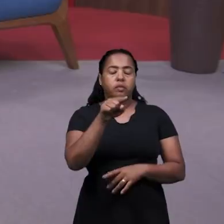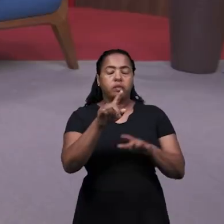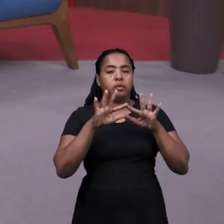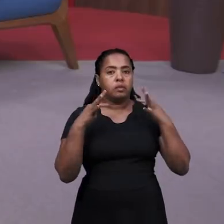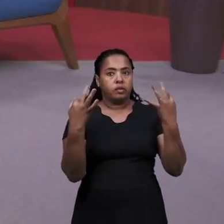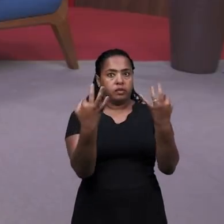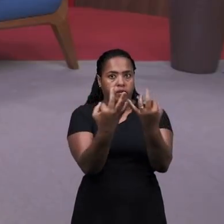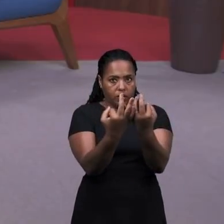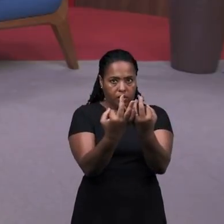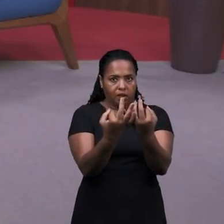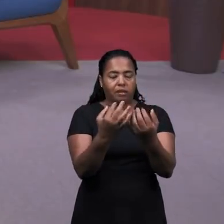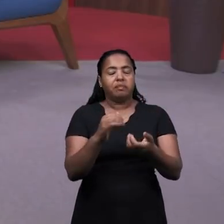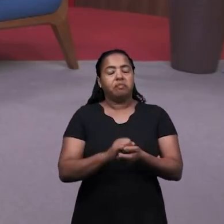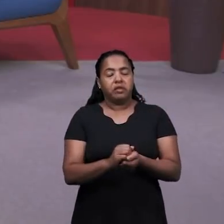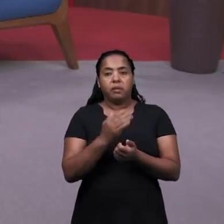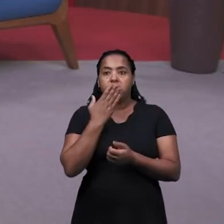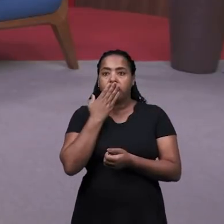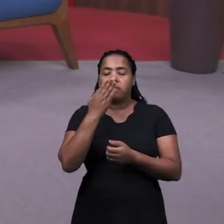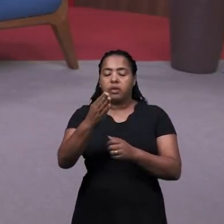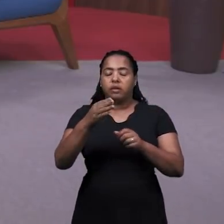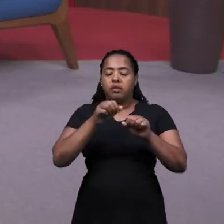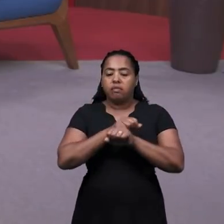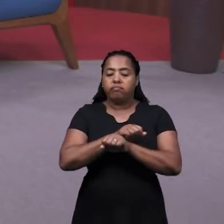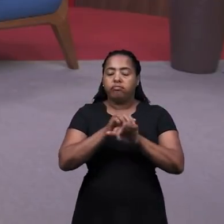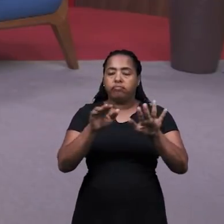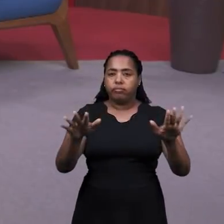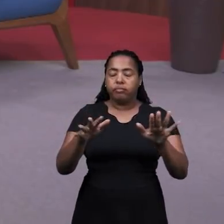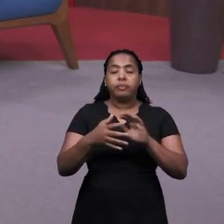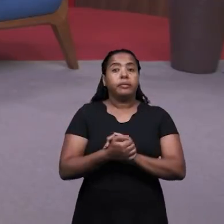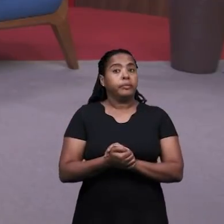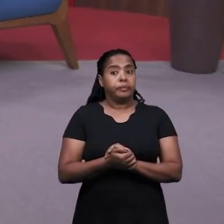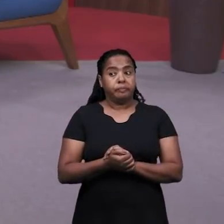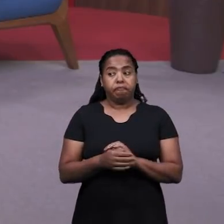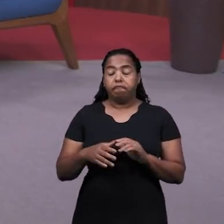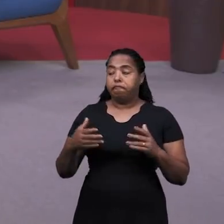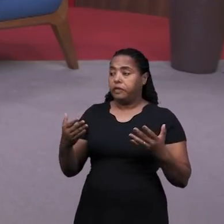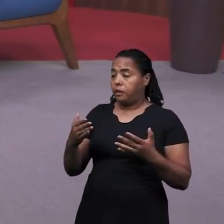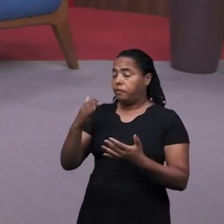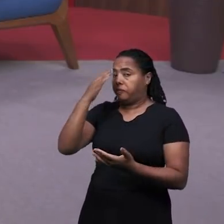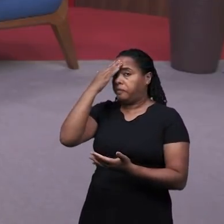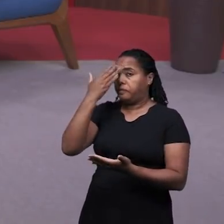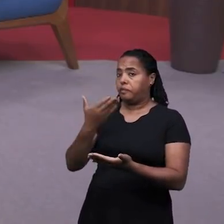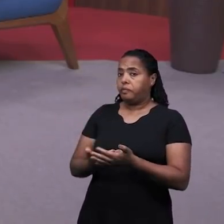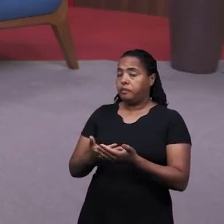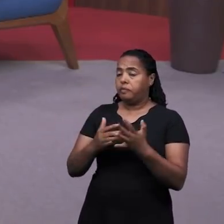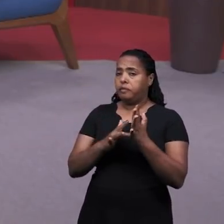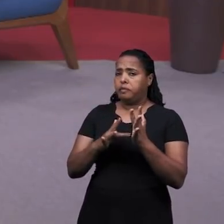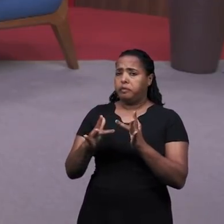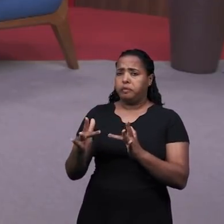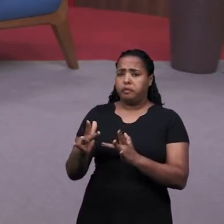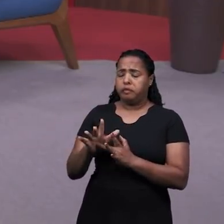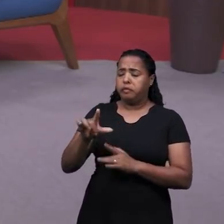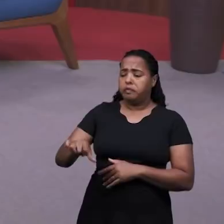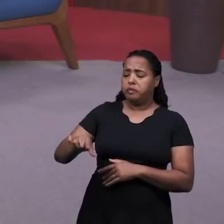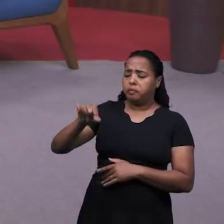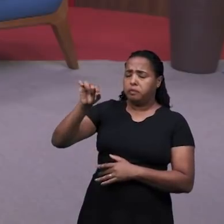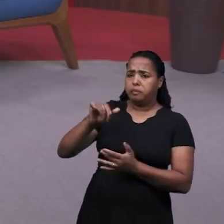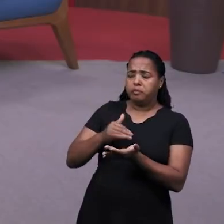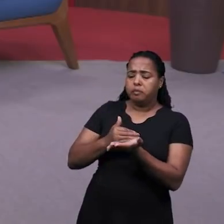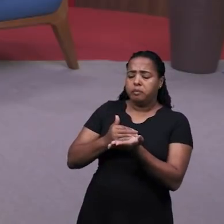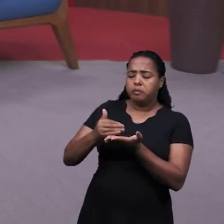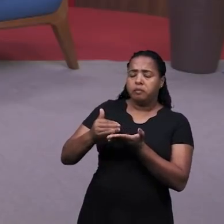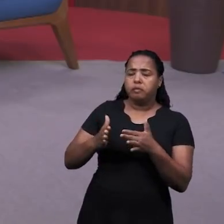abrangente. Pois, veja bem, crer em Jesus é o passo inicial